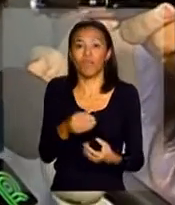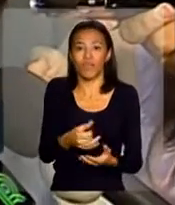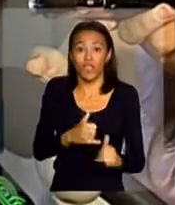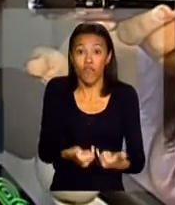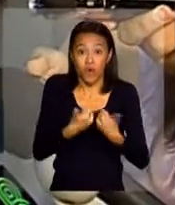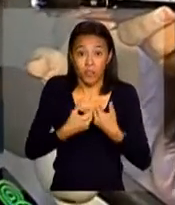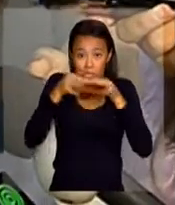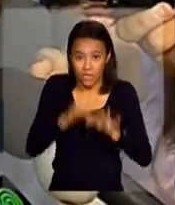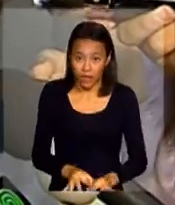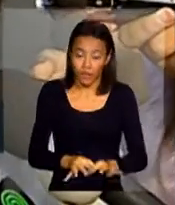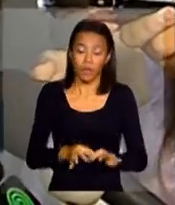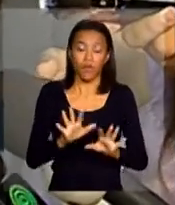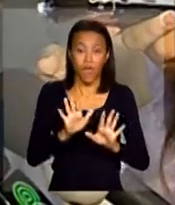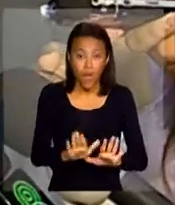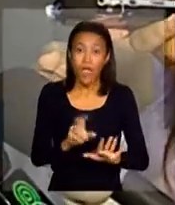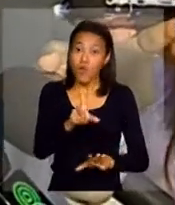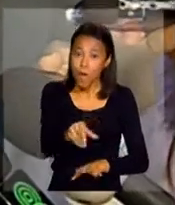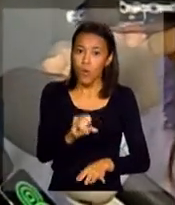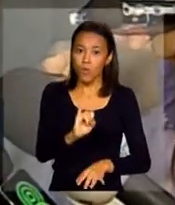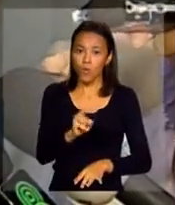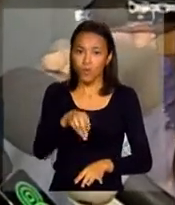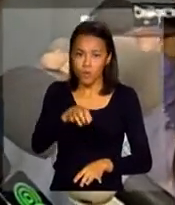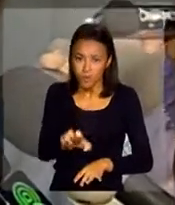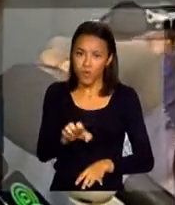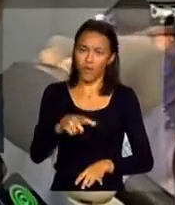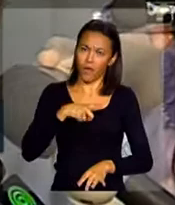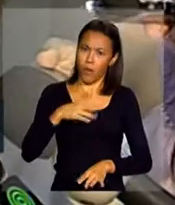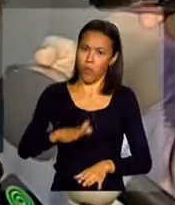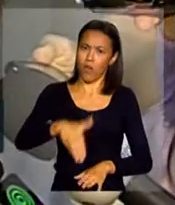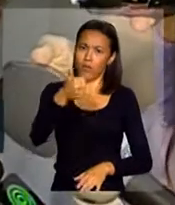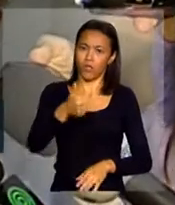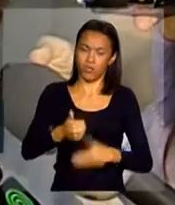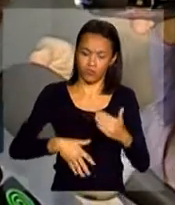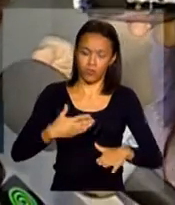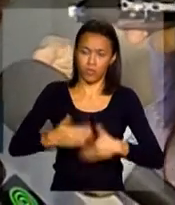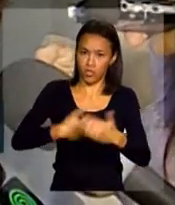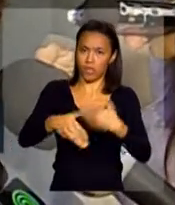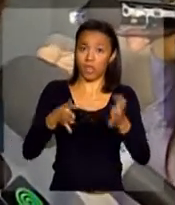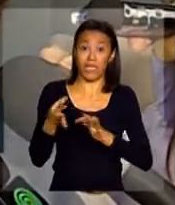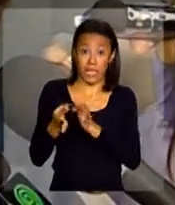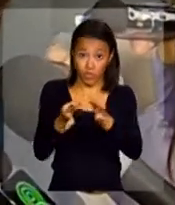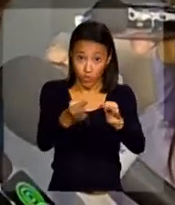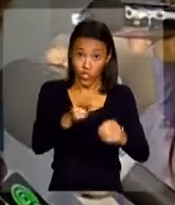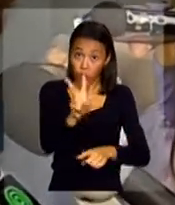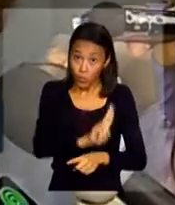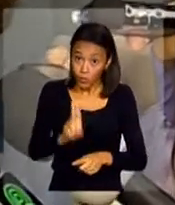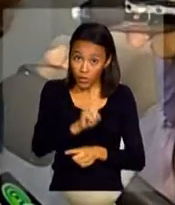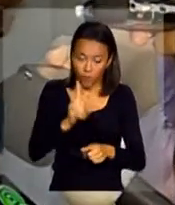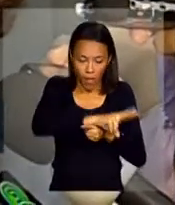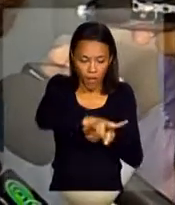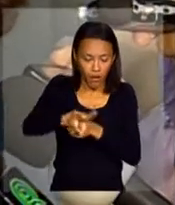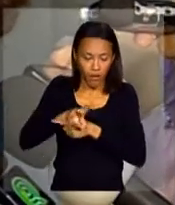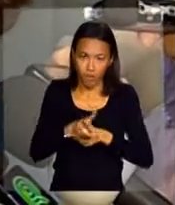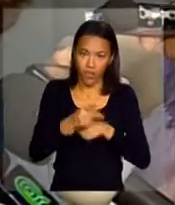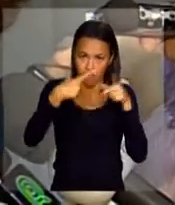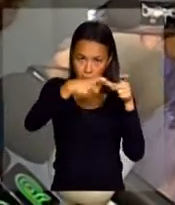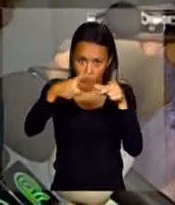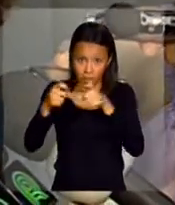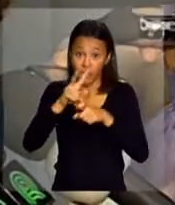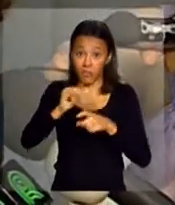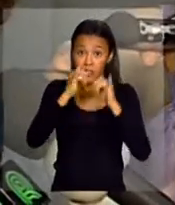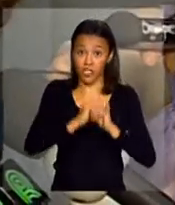isso que nós estamos fazendo com o INPE, né, mais geral, que é o aprimoramento das tecnologias de monitoramento com novos satélites que o próprio INPE deve